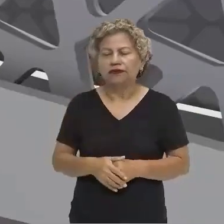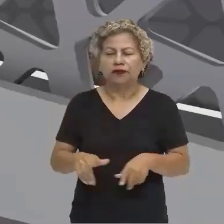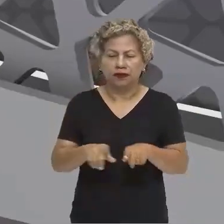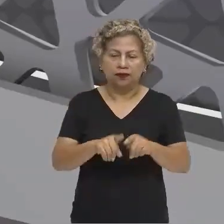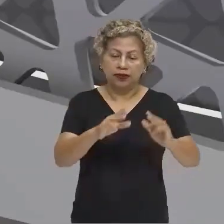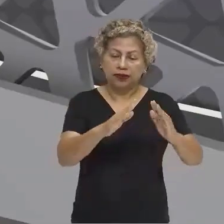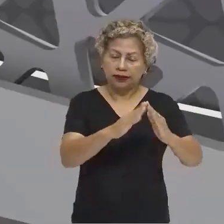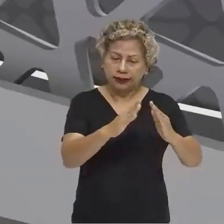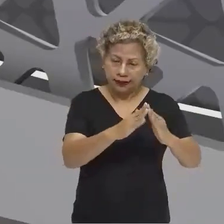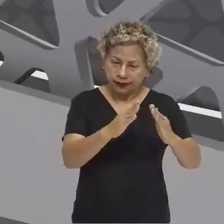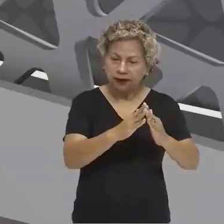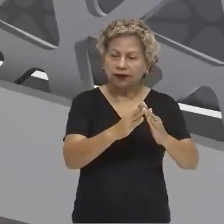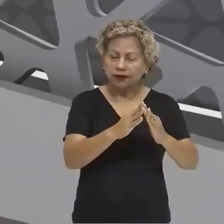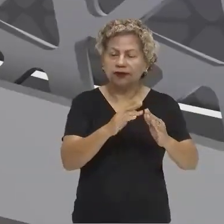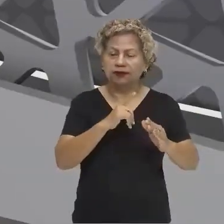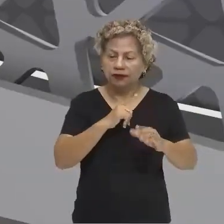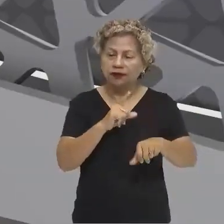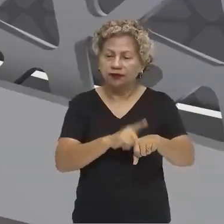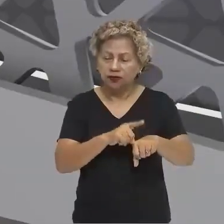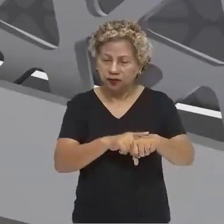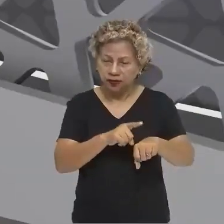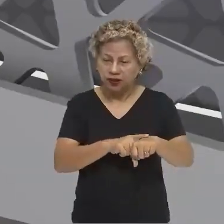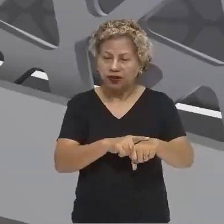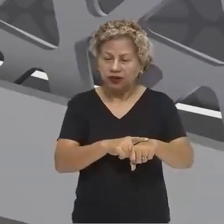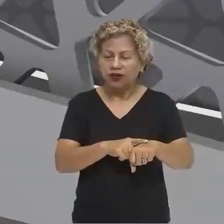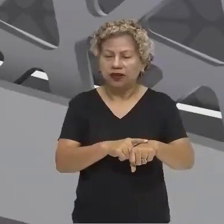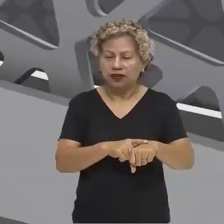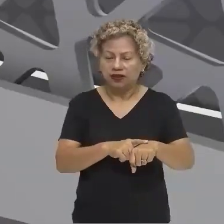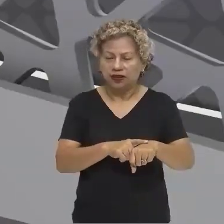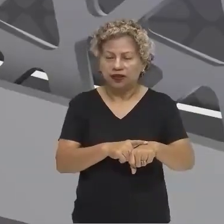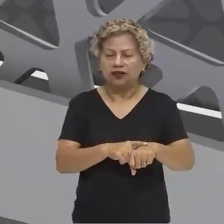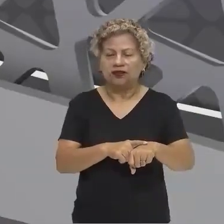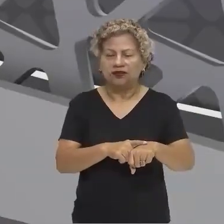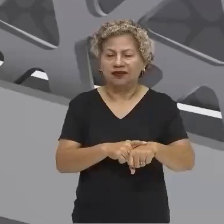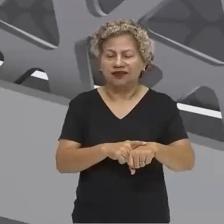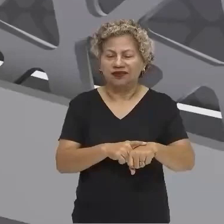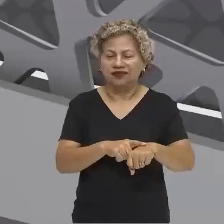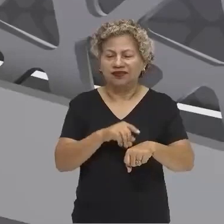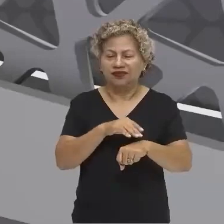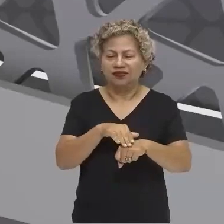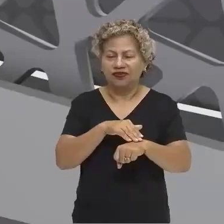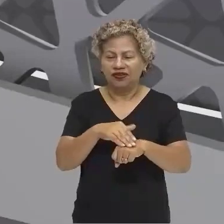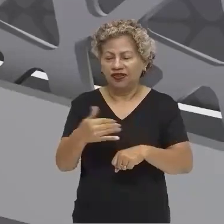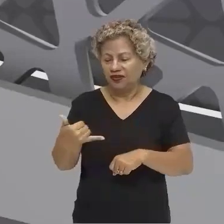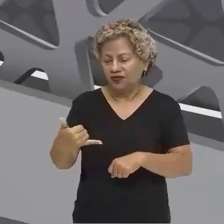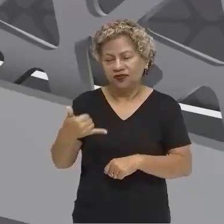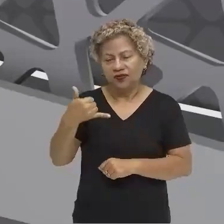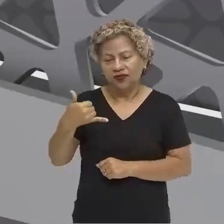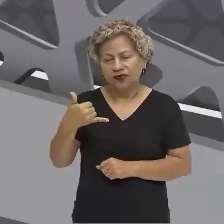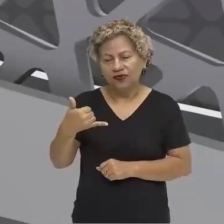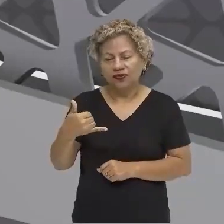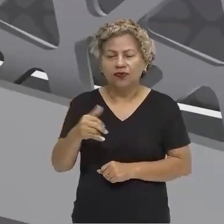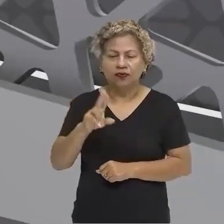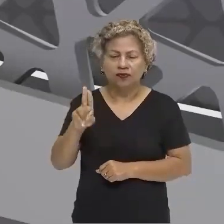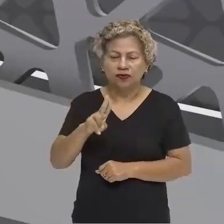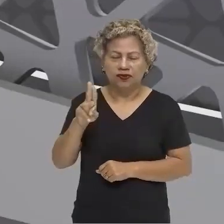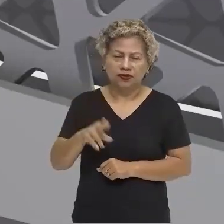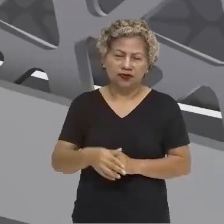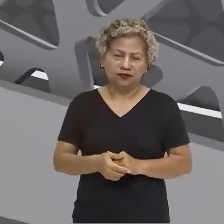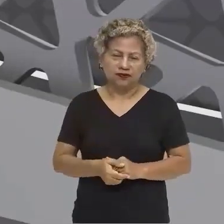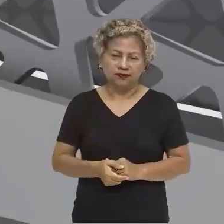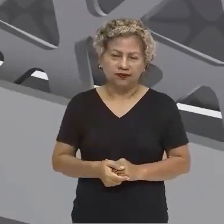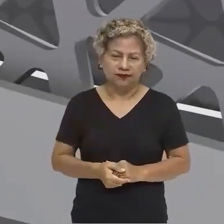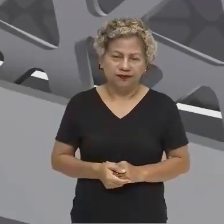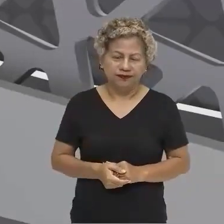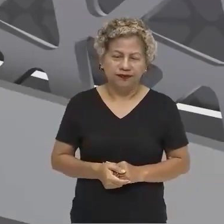casa, no momento de troca familiar, de conversa familiar, está todo mundo com o celular, olhando o celular. E